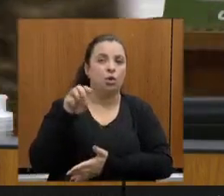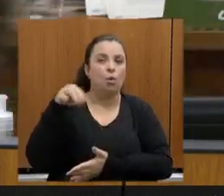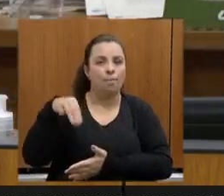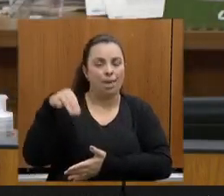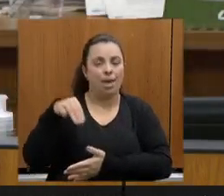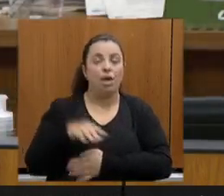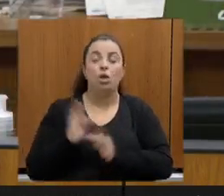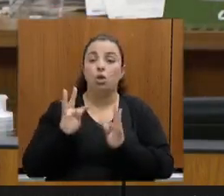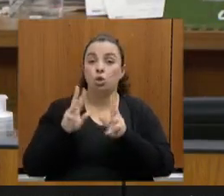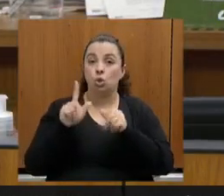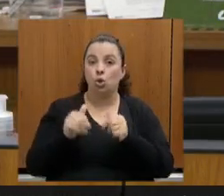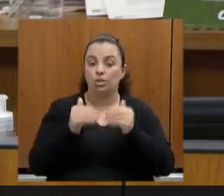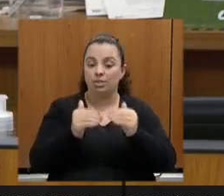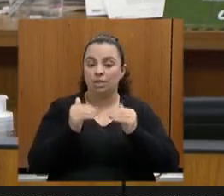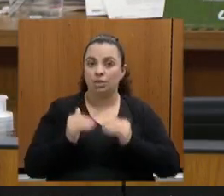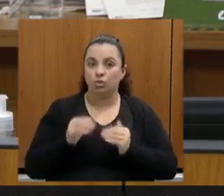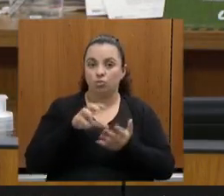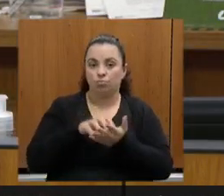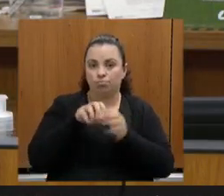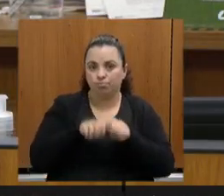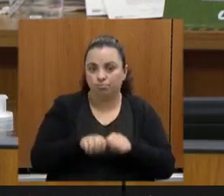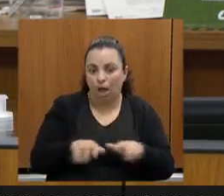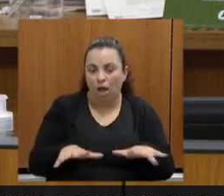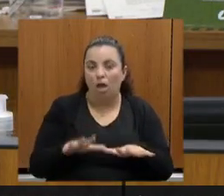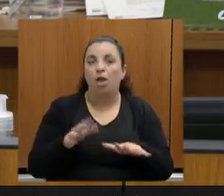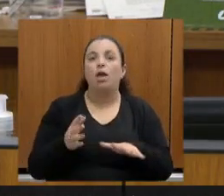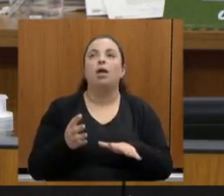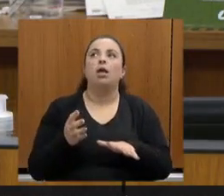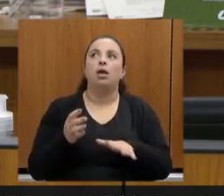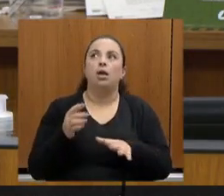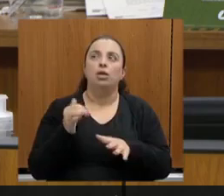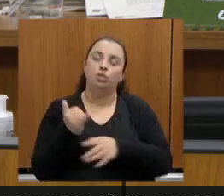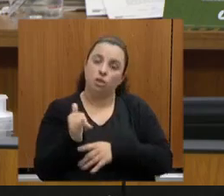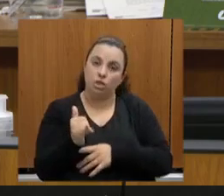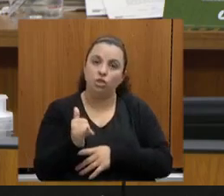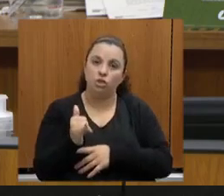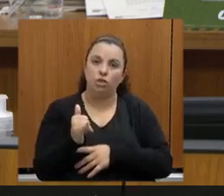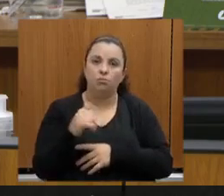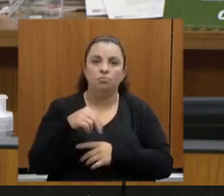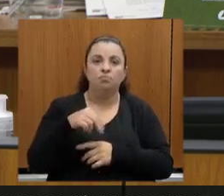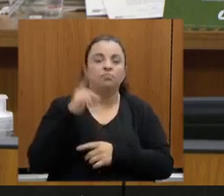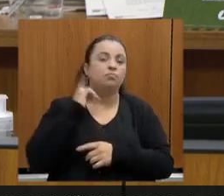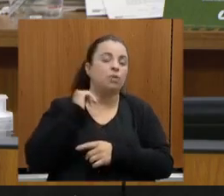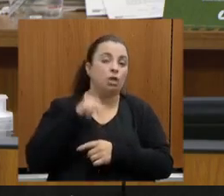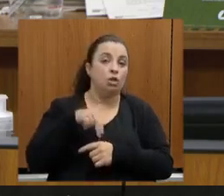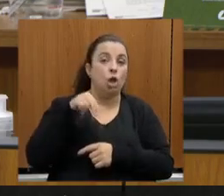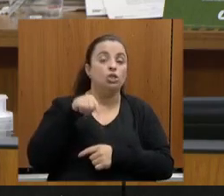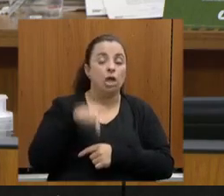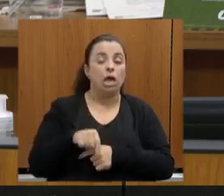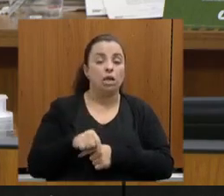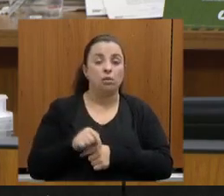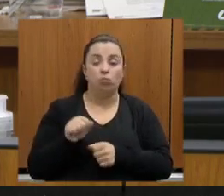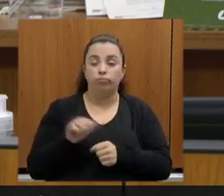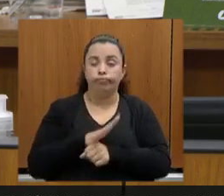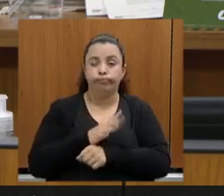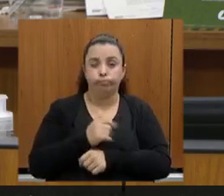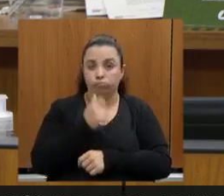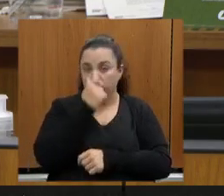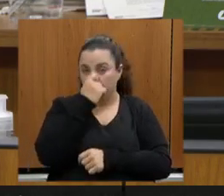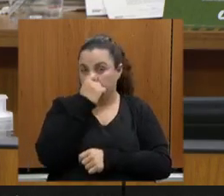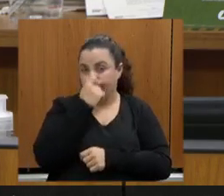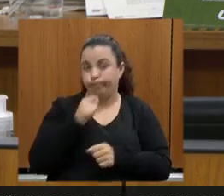subestações do Norte Minas estão cheias é porque houve